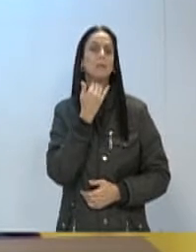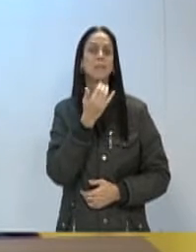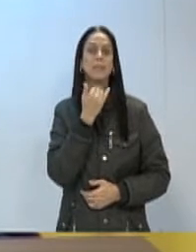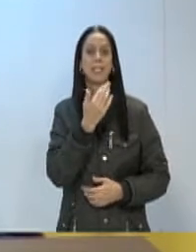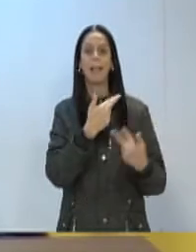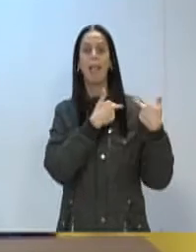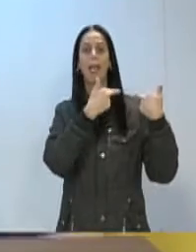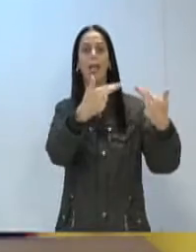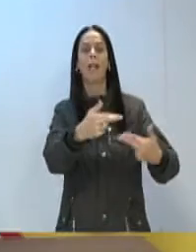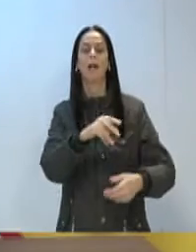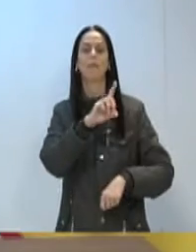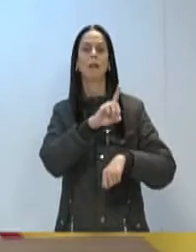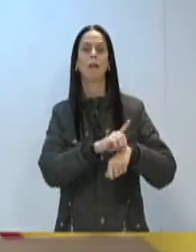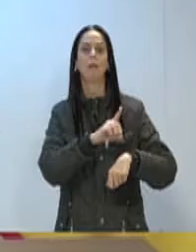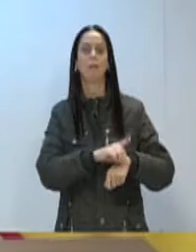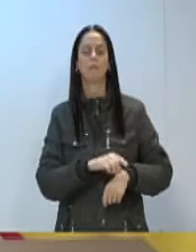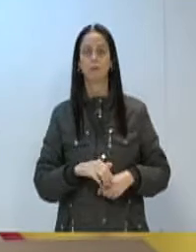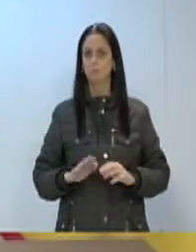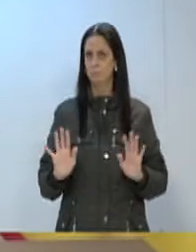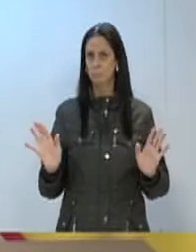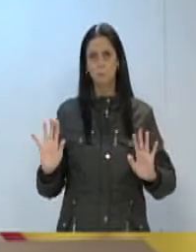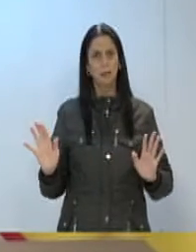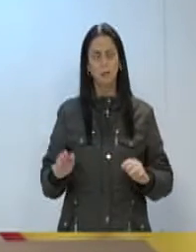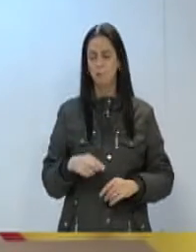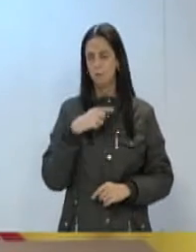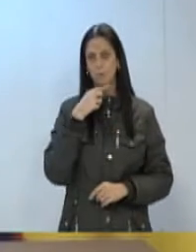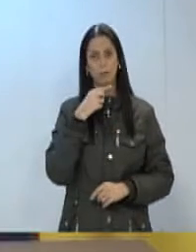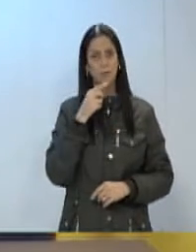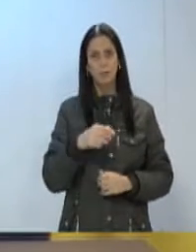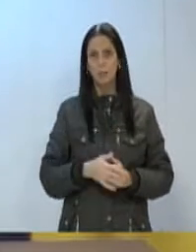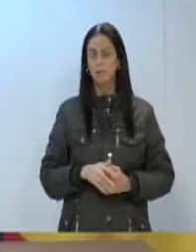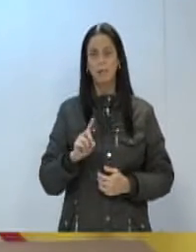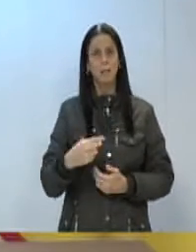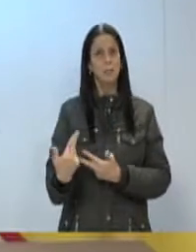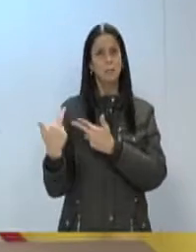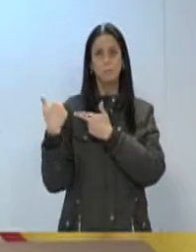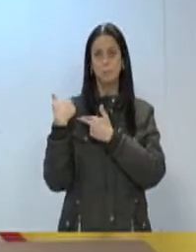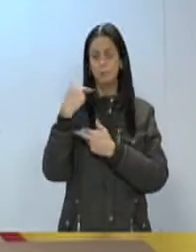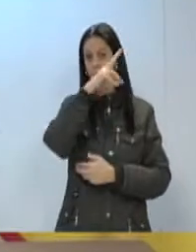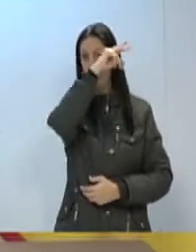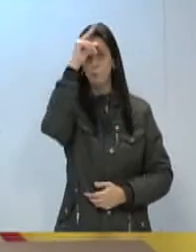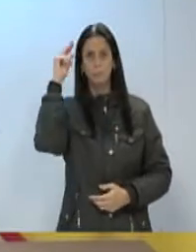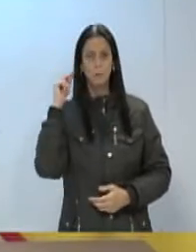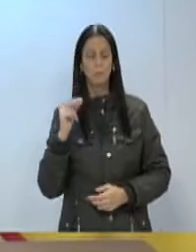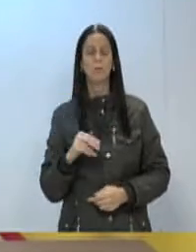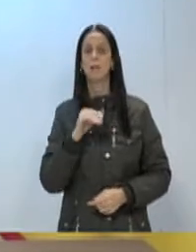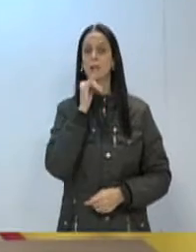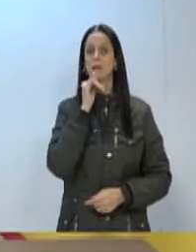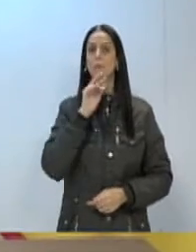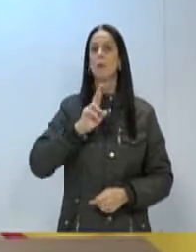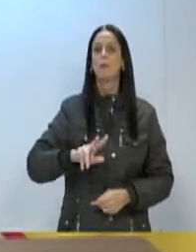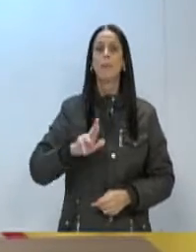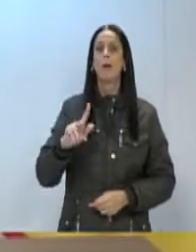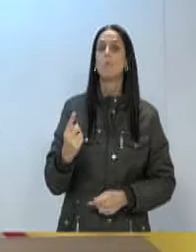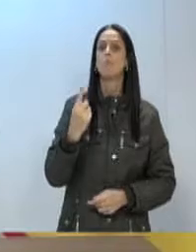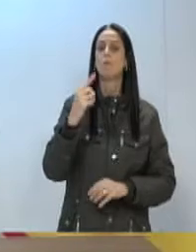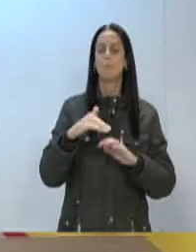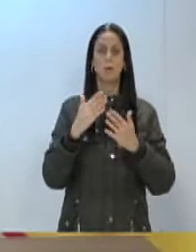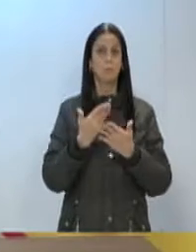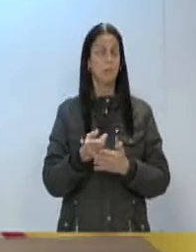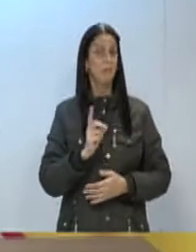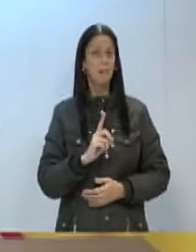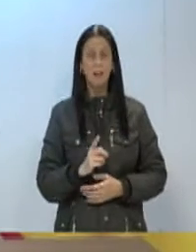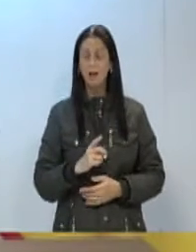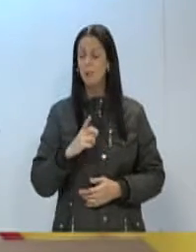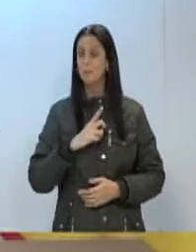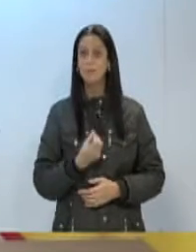para cima dos diretores gestores para ficar cobrindo a isso aqui como disse a um caso esporádico não é tem vários seres Várias escolas que a